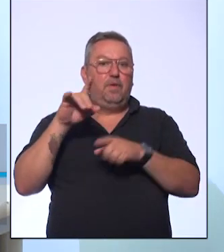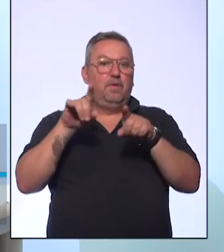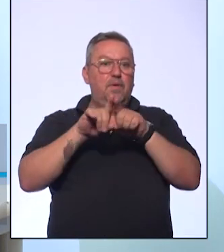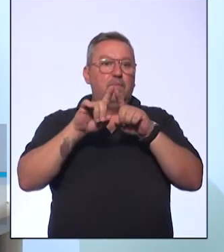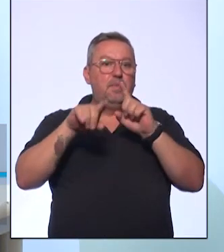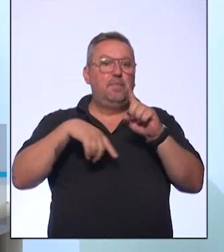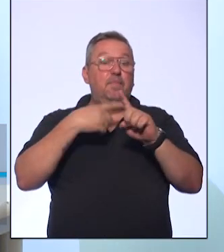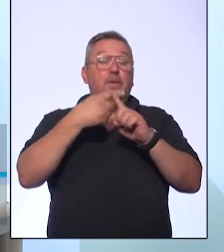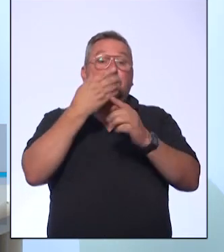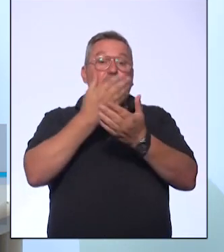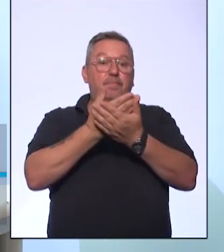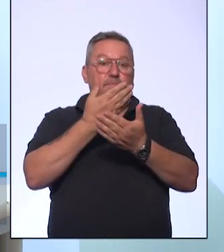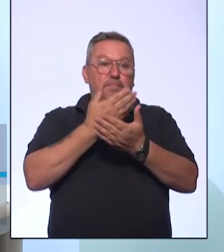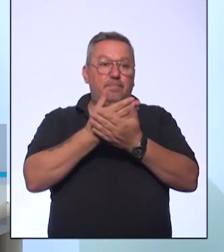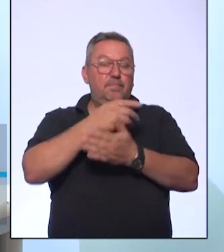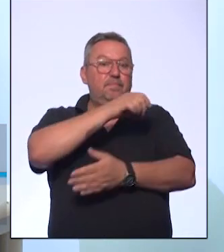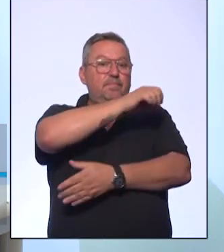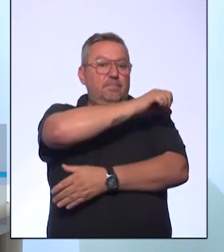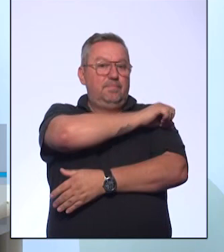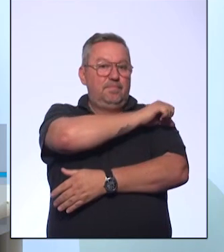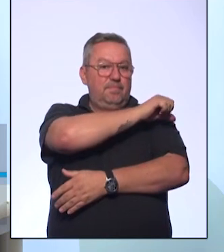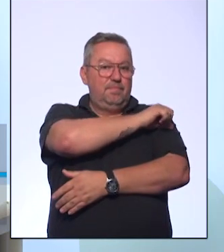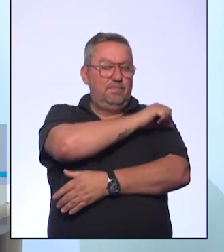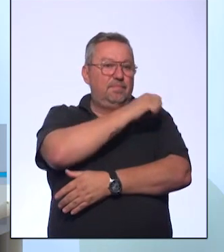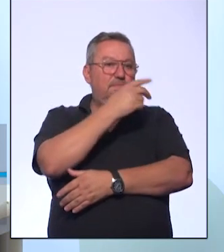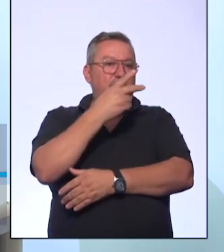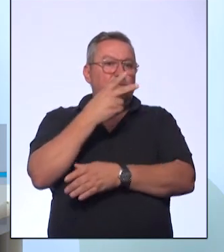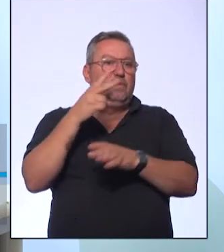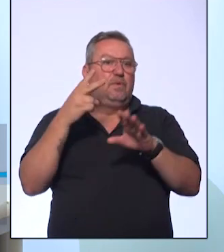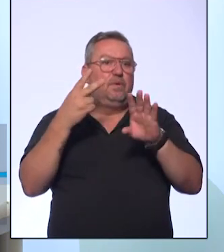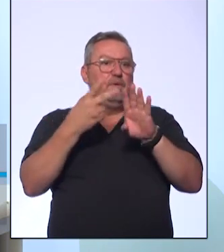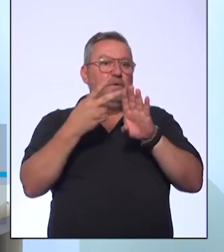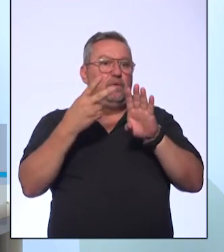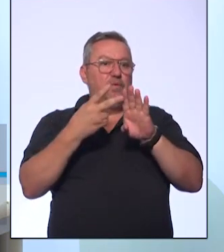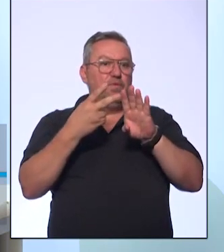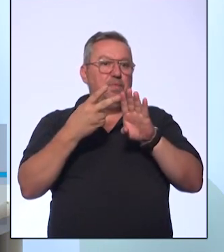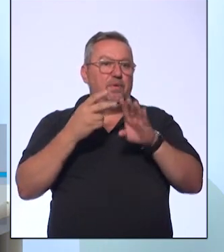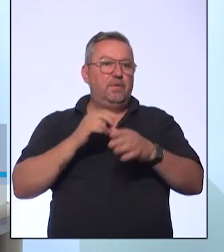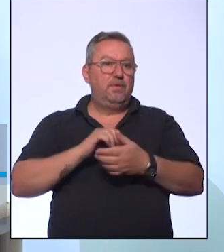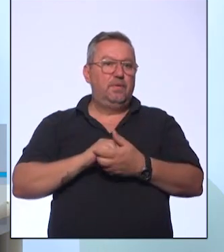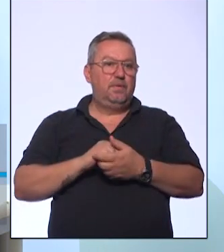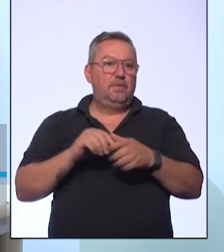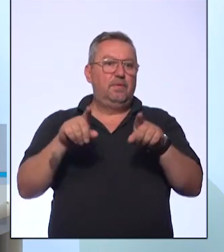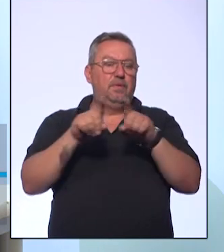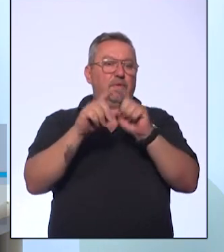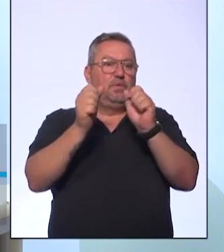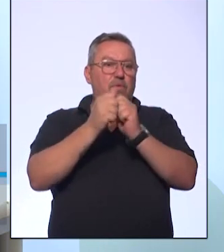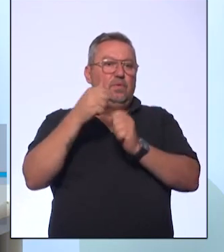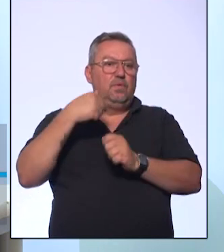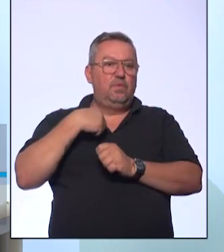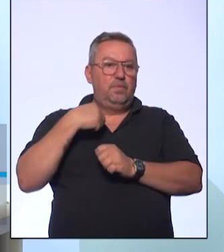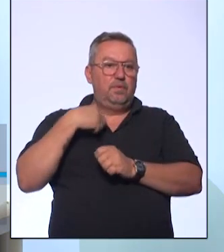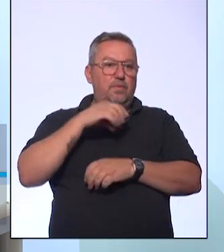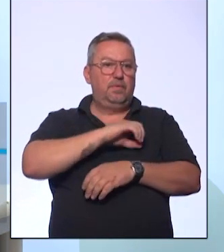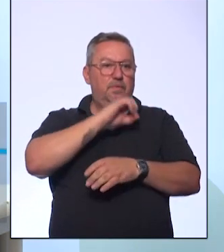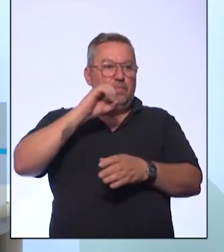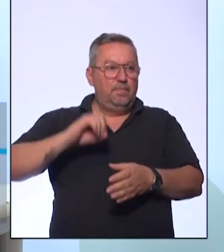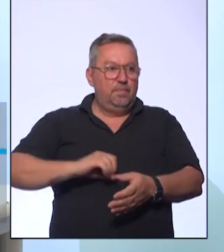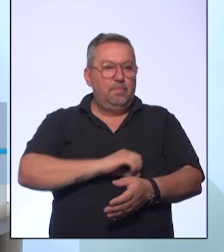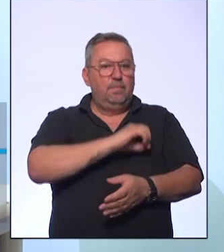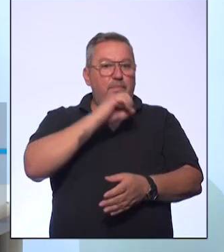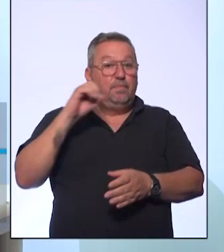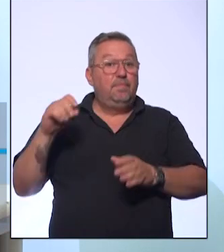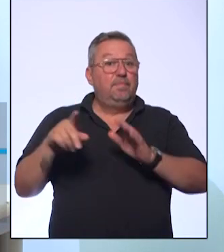para mais uma aula do nono ano, do segundo bimestre de Geografia. E junto comigo, aqui no Centro de Mídias de